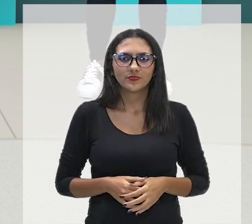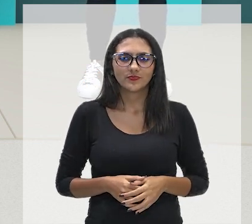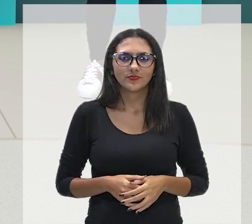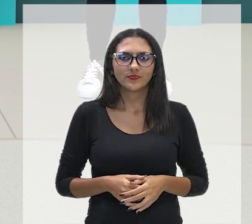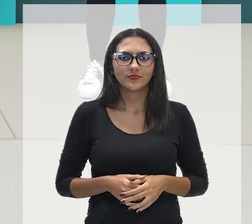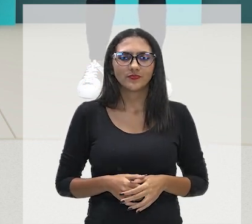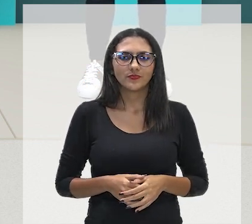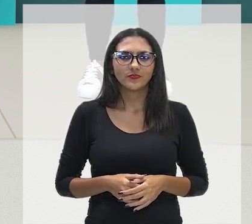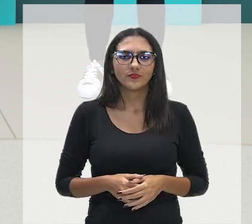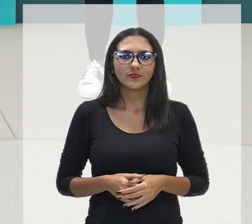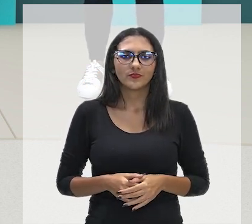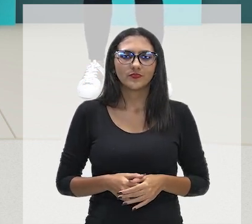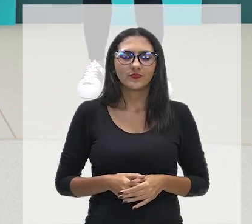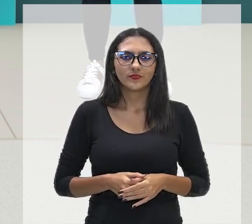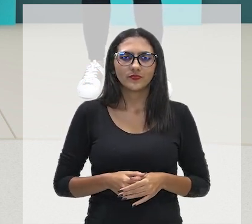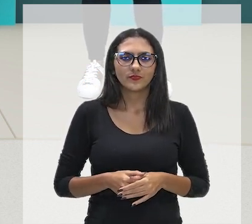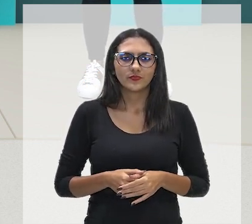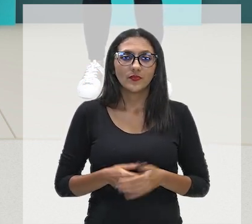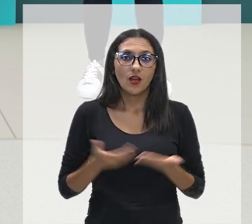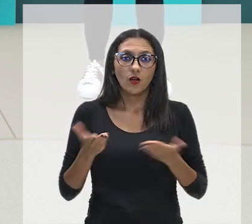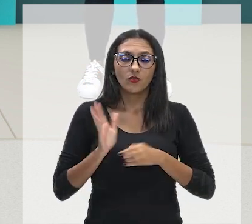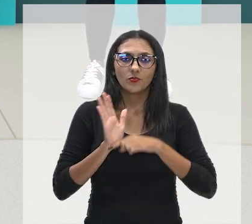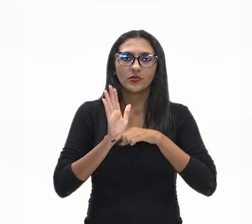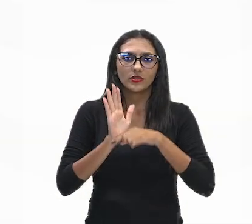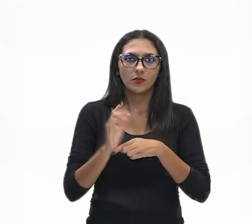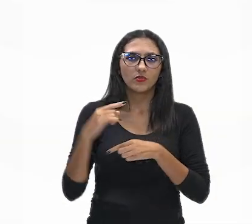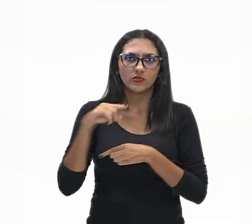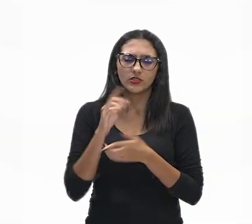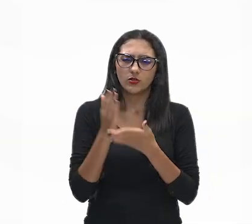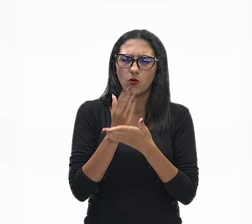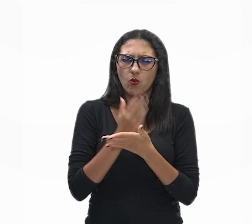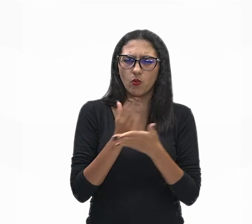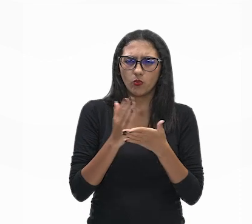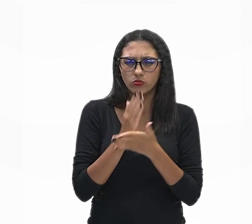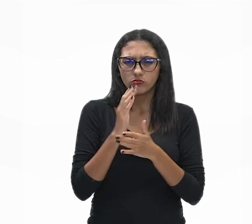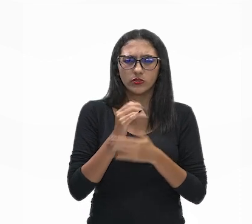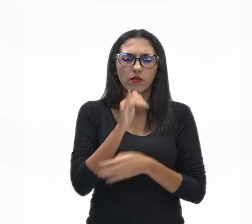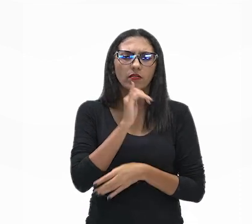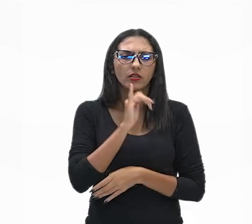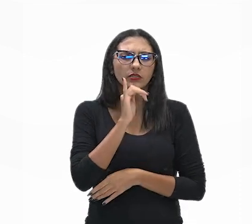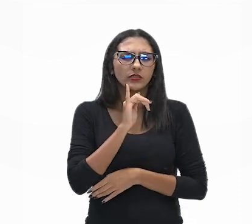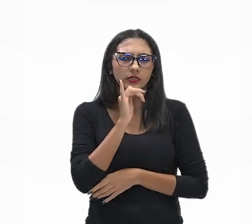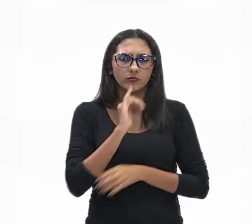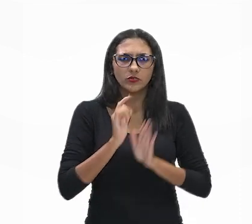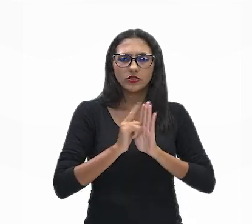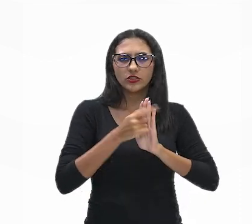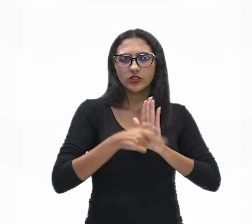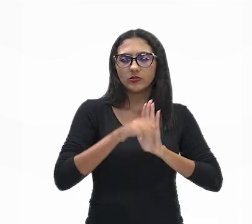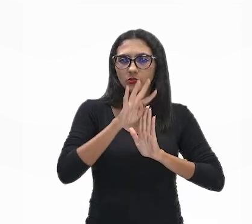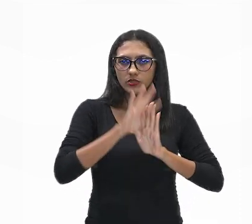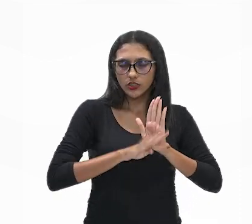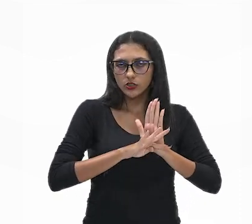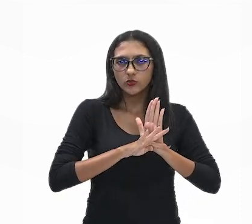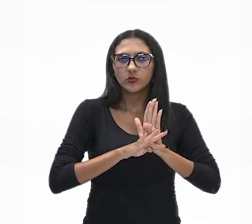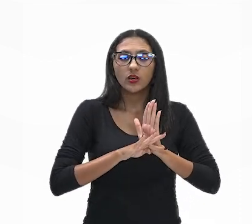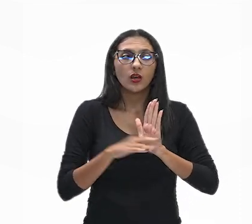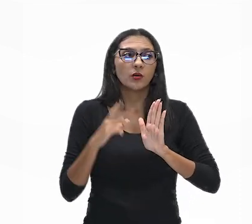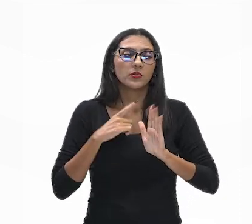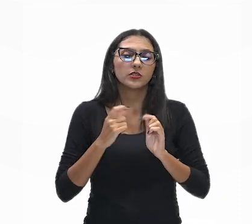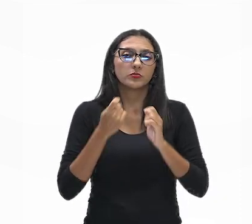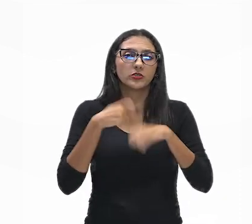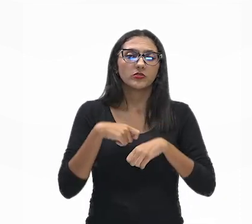vou trazer aqui para vocês alguns exemplos de gêneros textuais para que nós possamos aqui